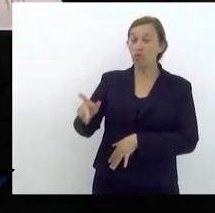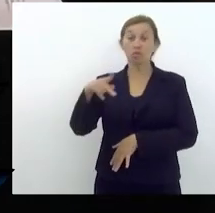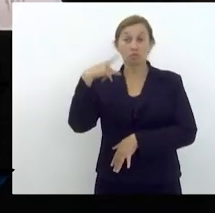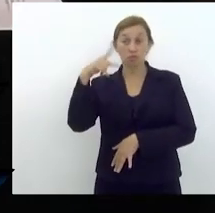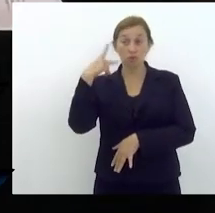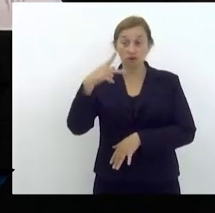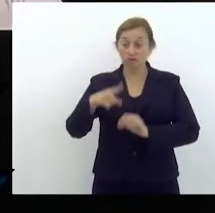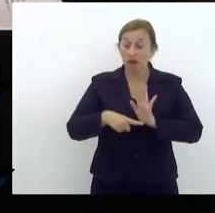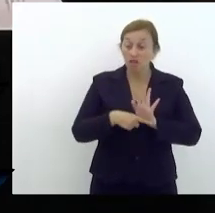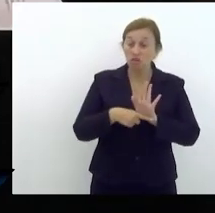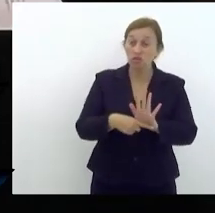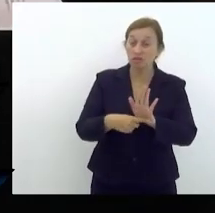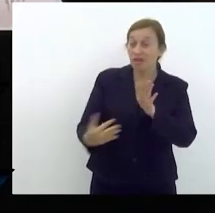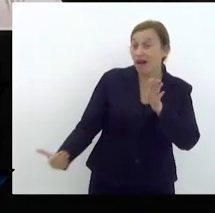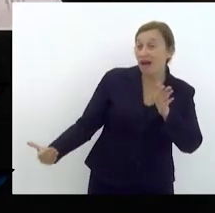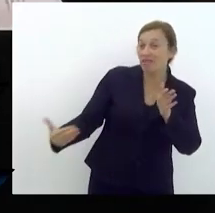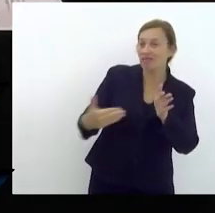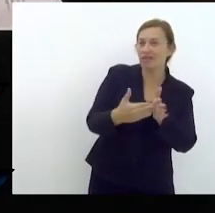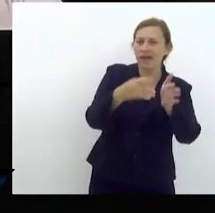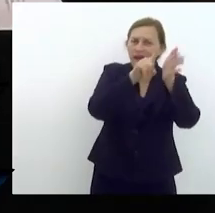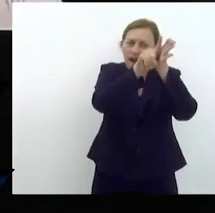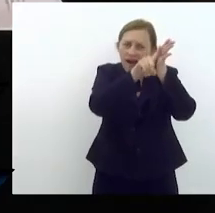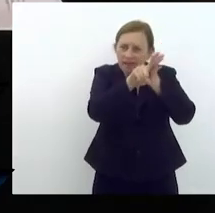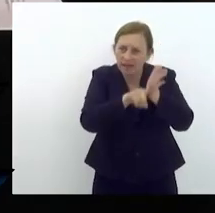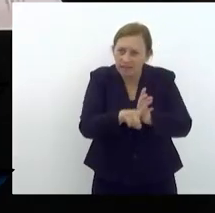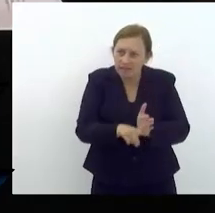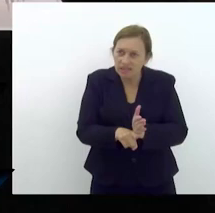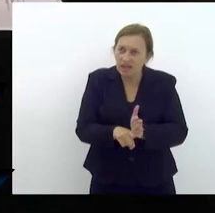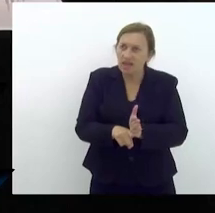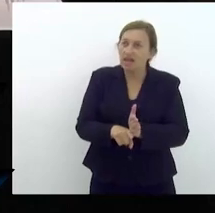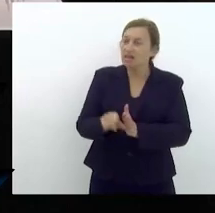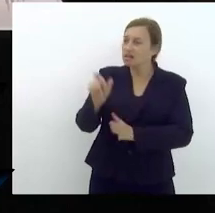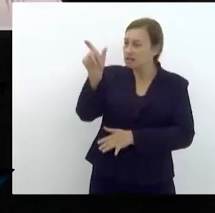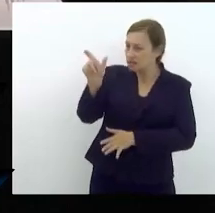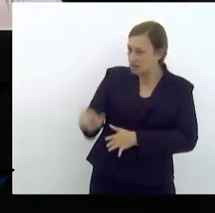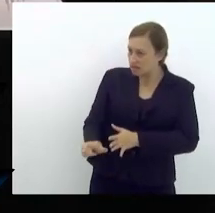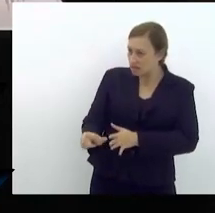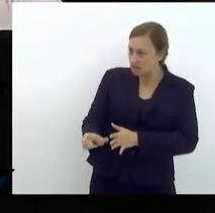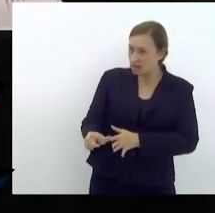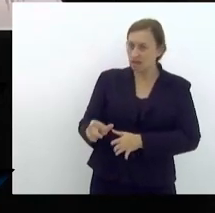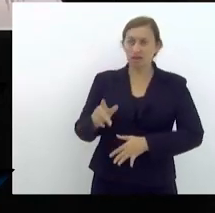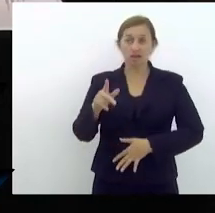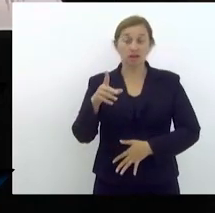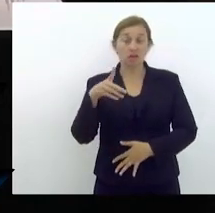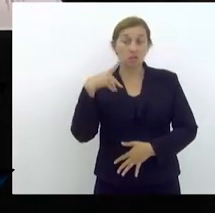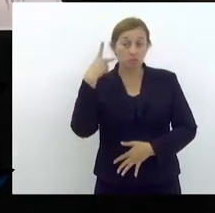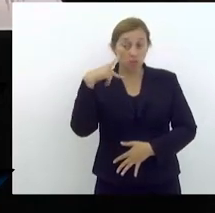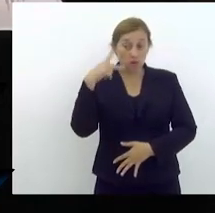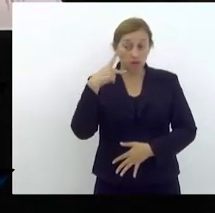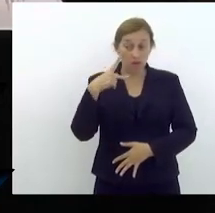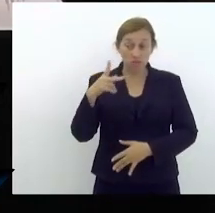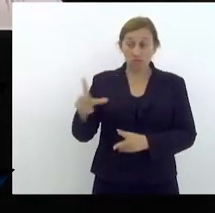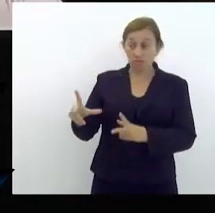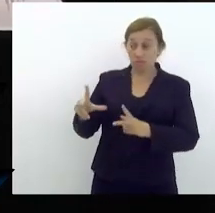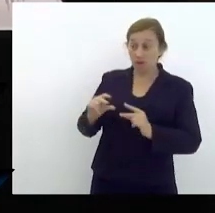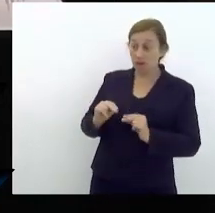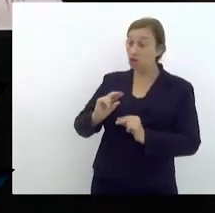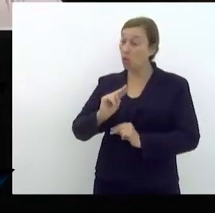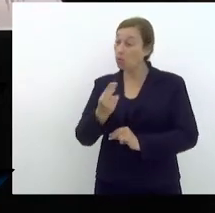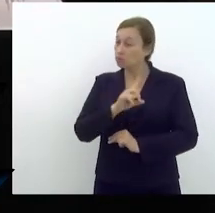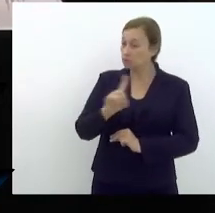até a analisar se aquele candidato merece o merecerá ou não voto